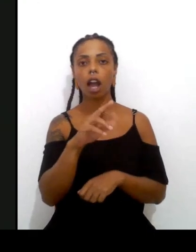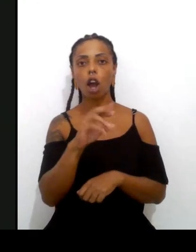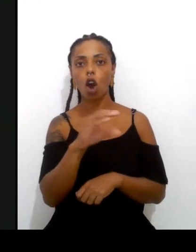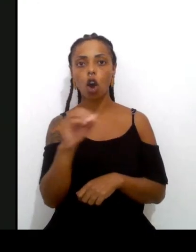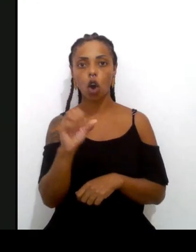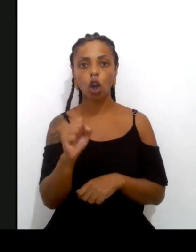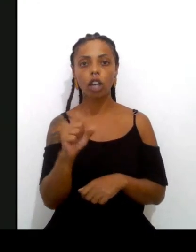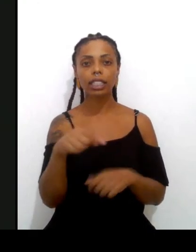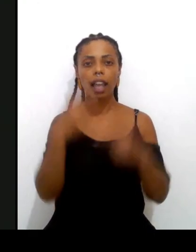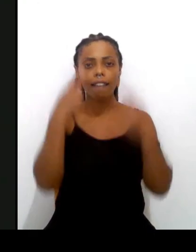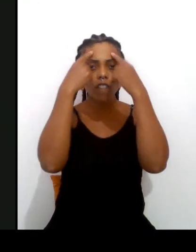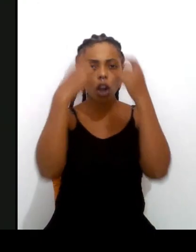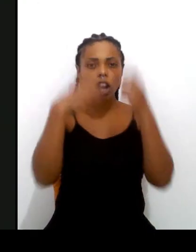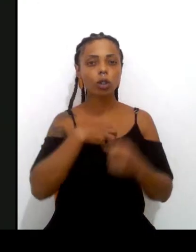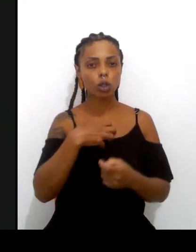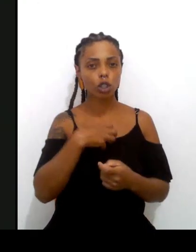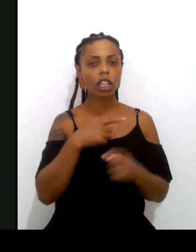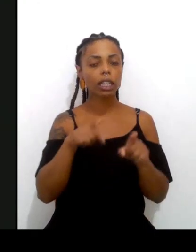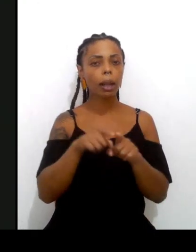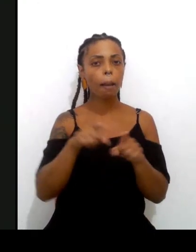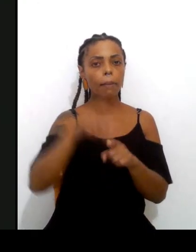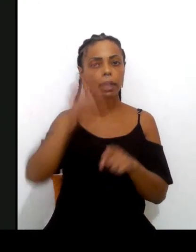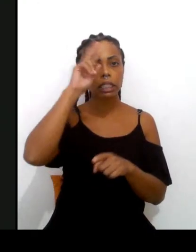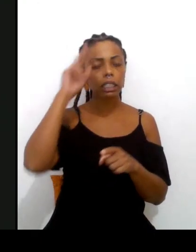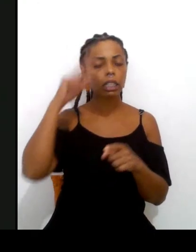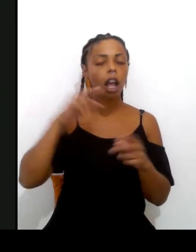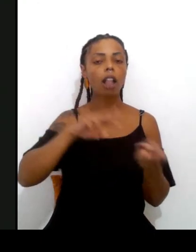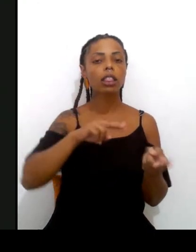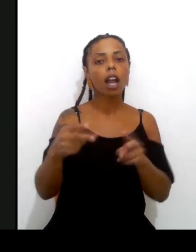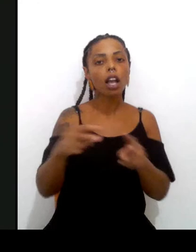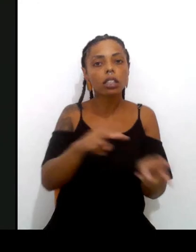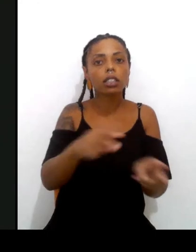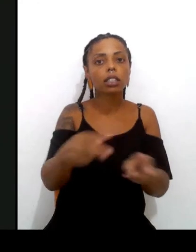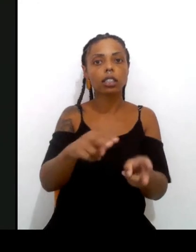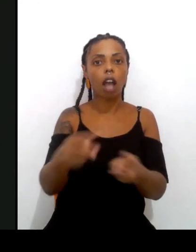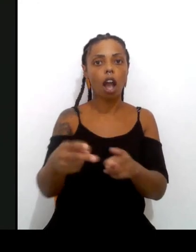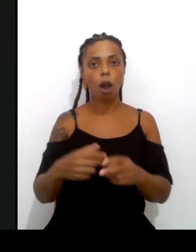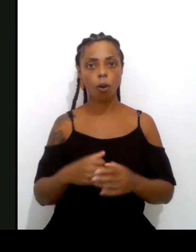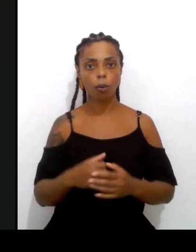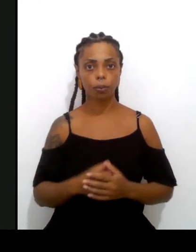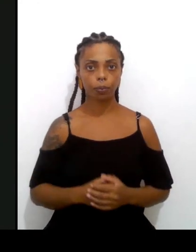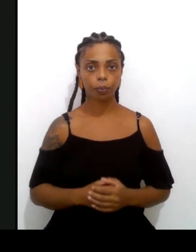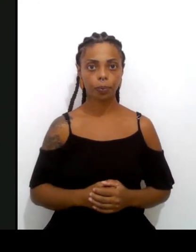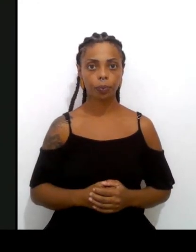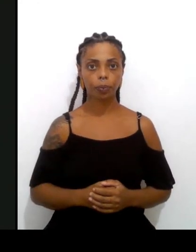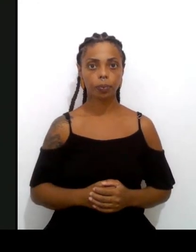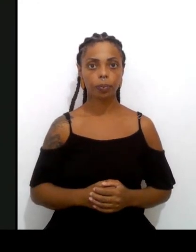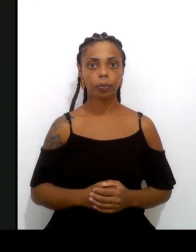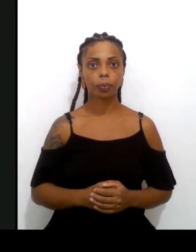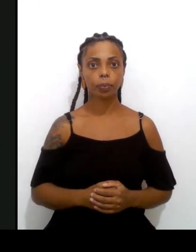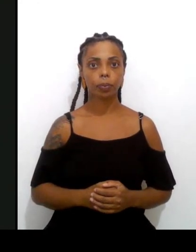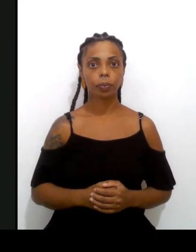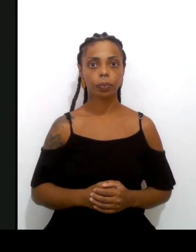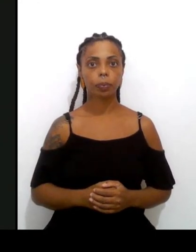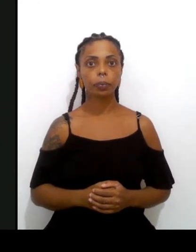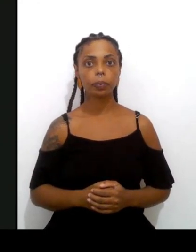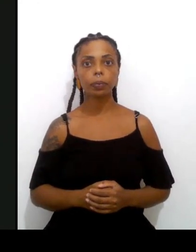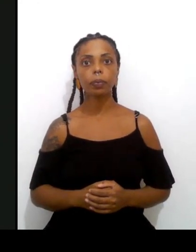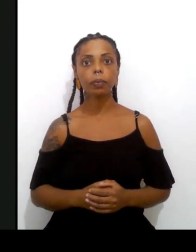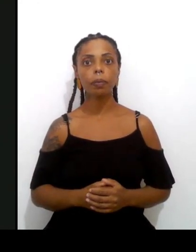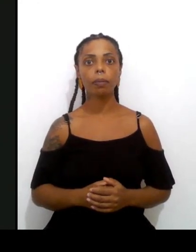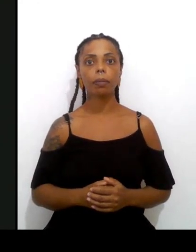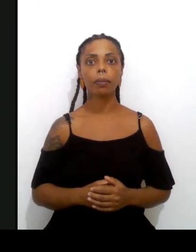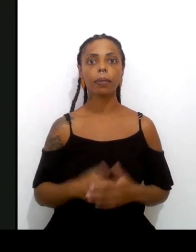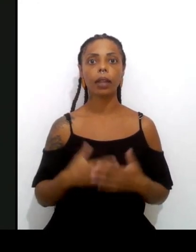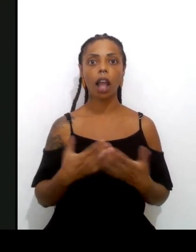e historicamente transitórios nesse momento existe um movimento nacional que tinha